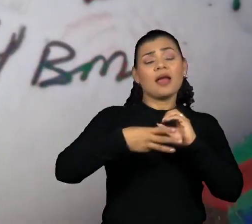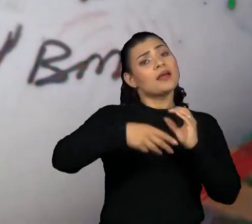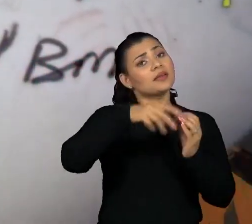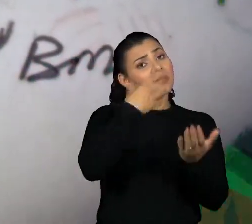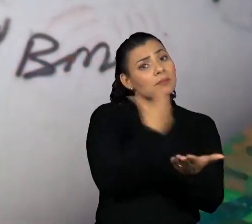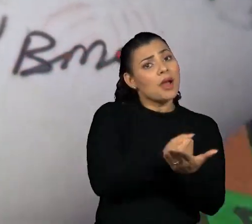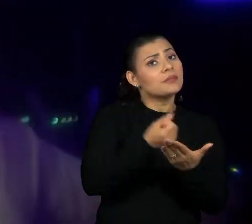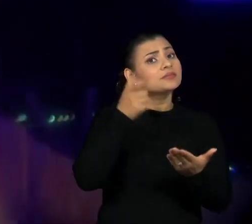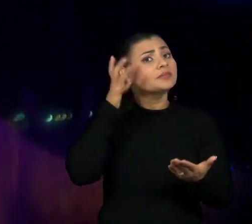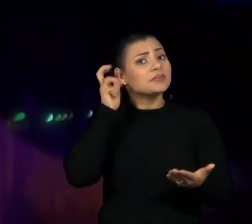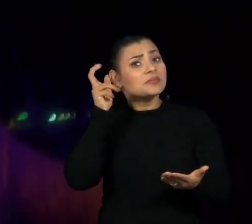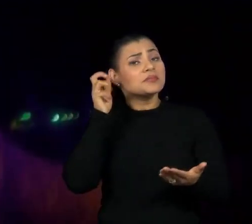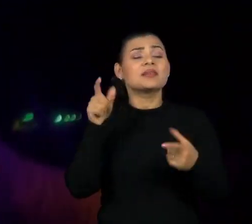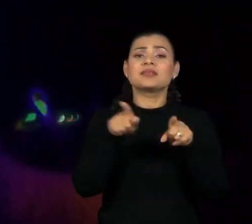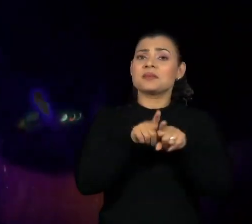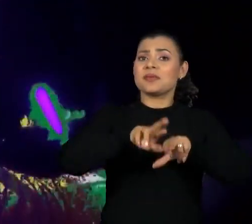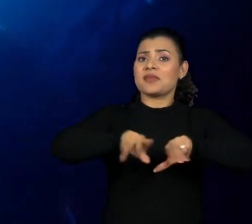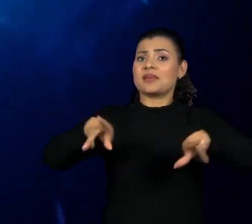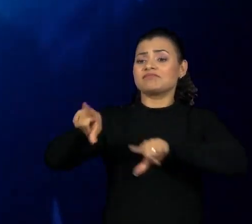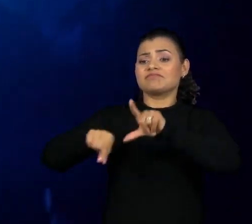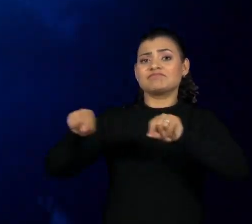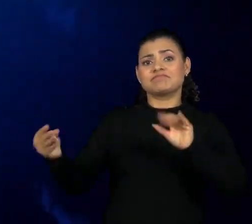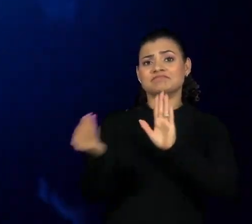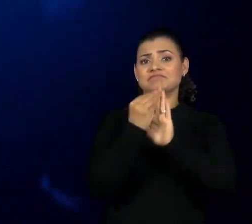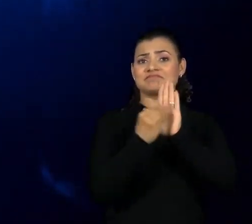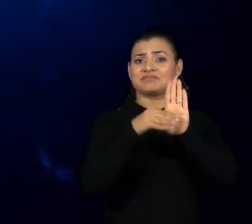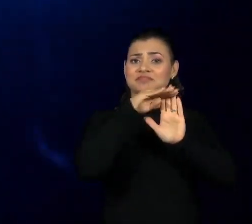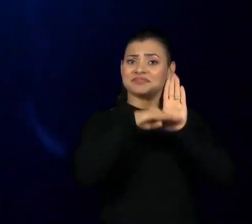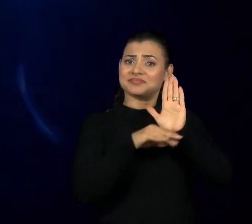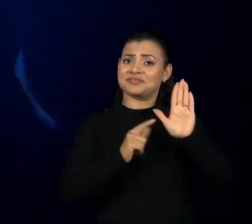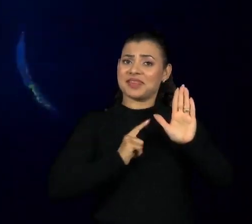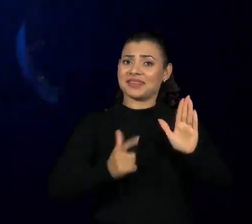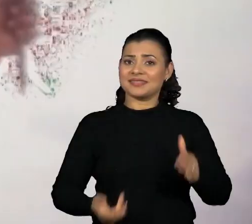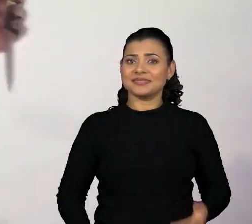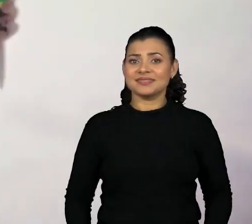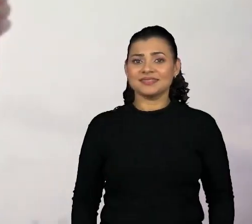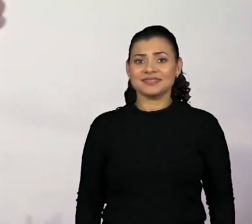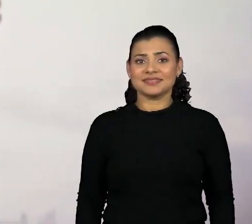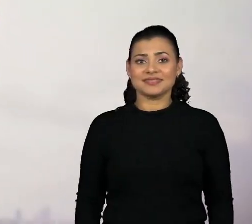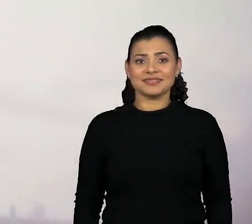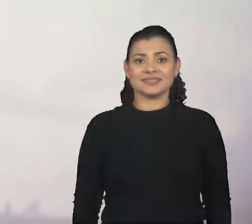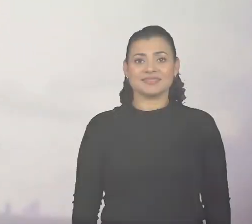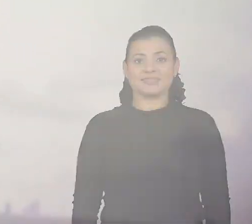É isso.